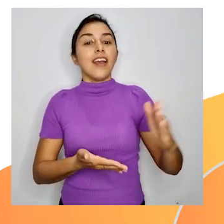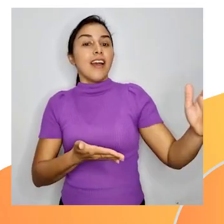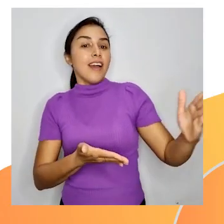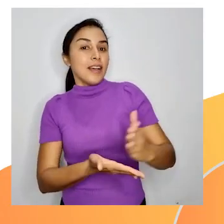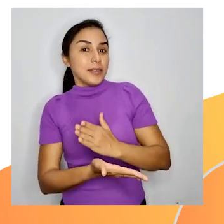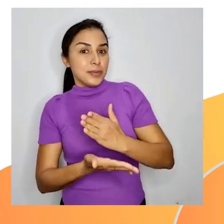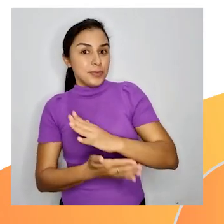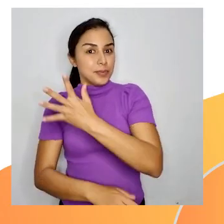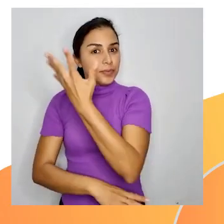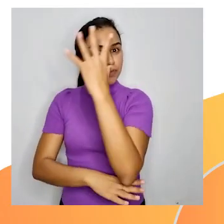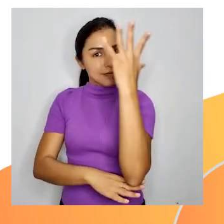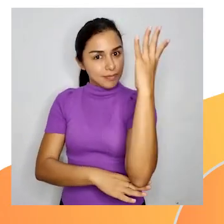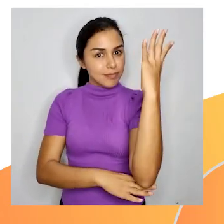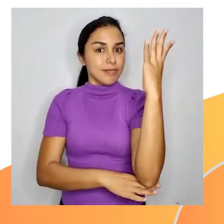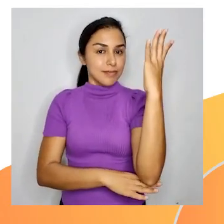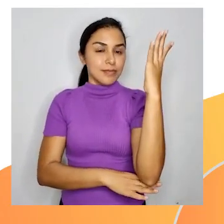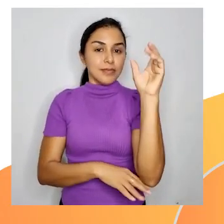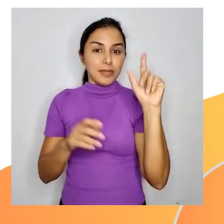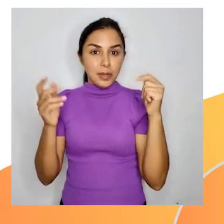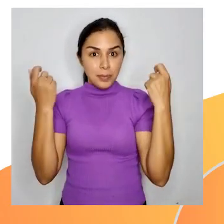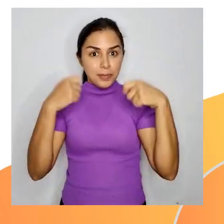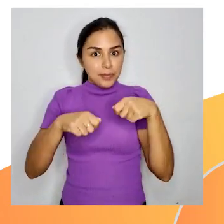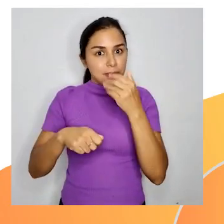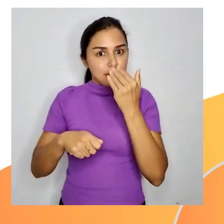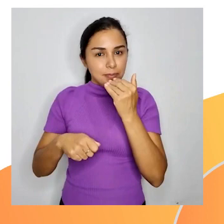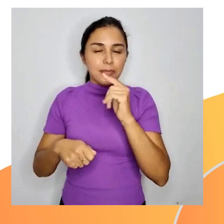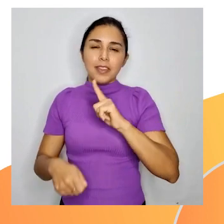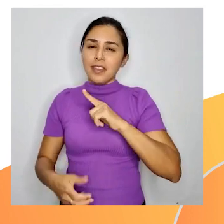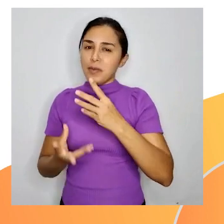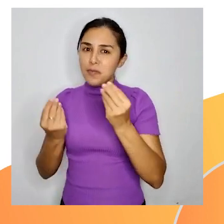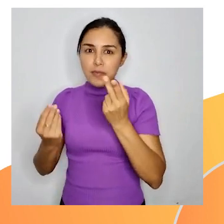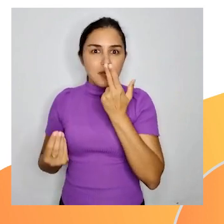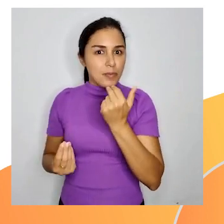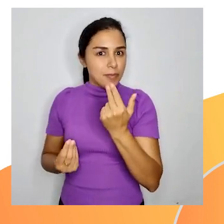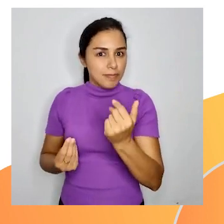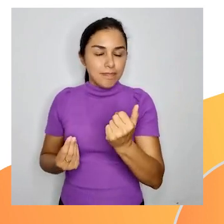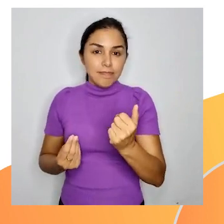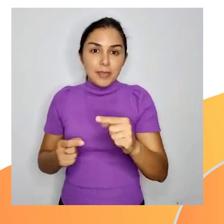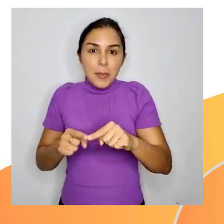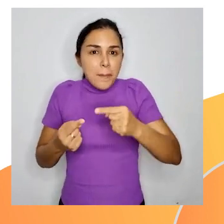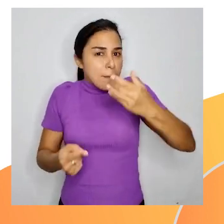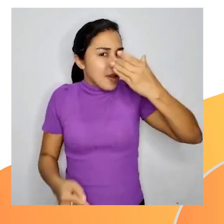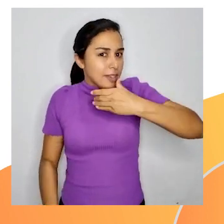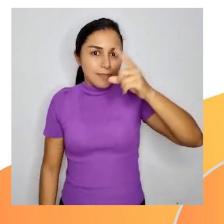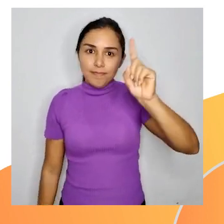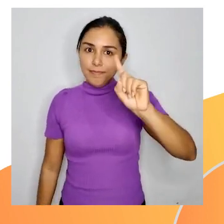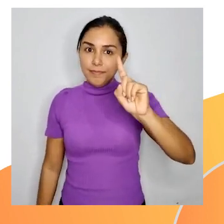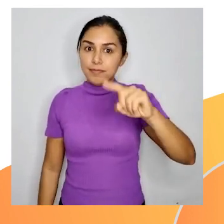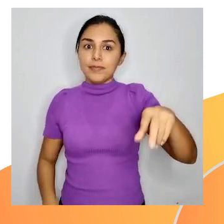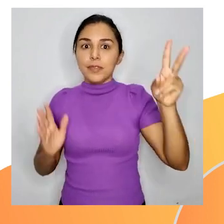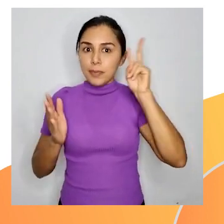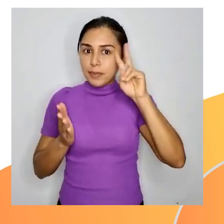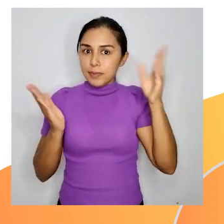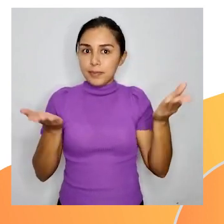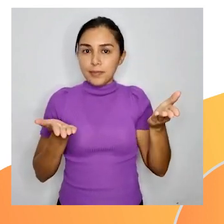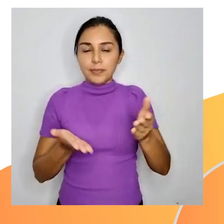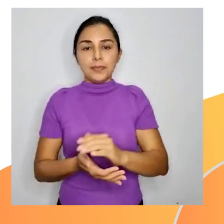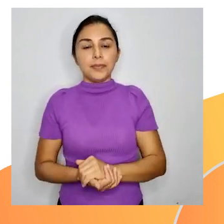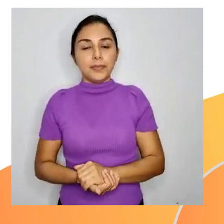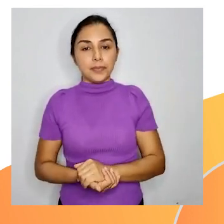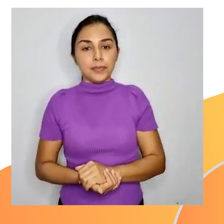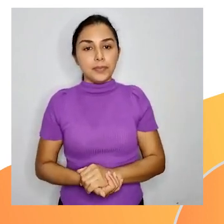Há alguns vegetais que são comestíveis, que têm muitos nutrientes, porém não são frutos. Vamos relembrar esse